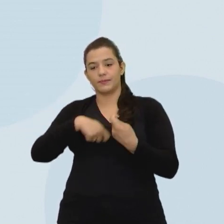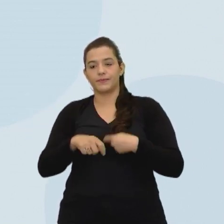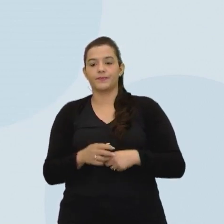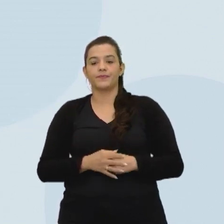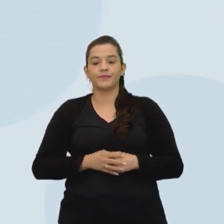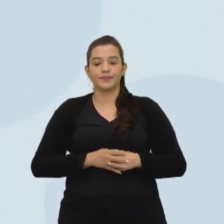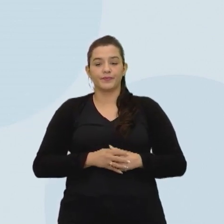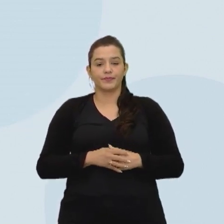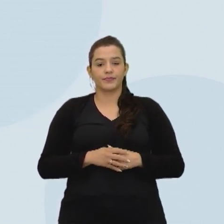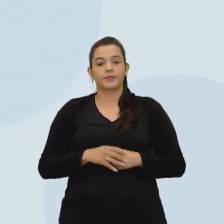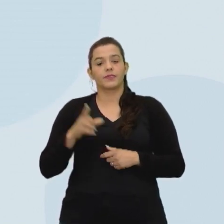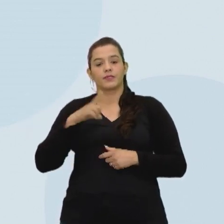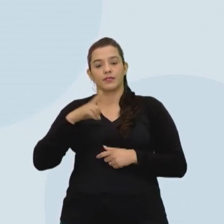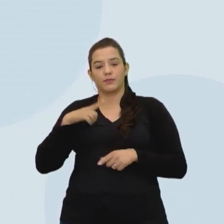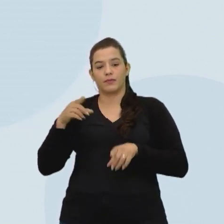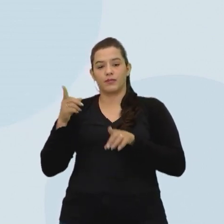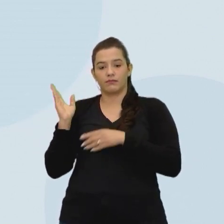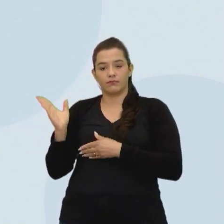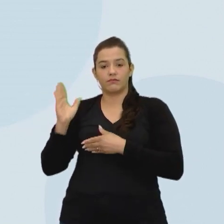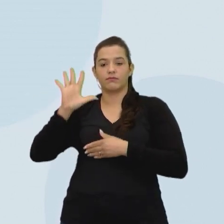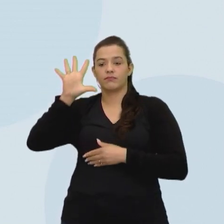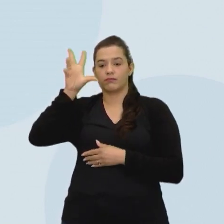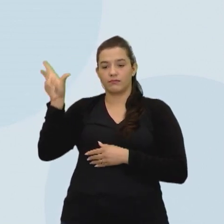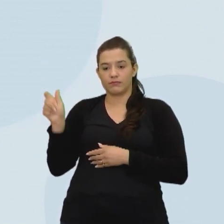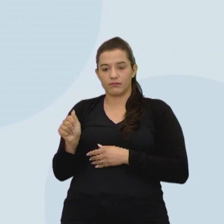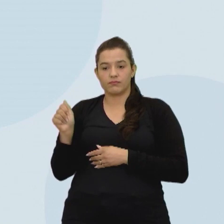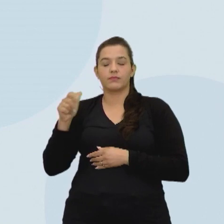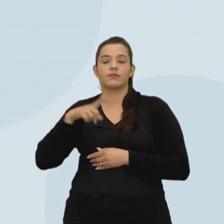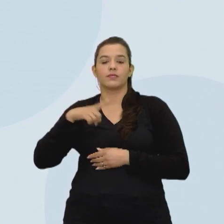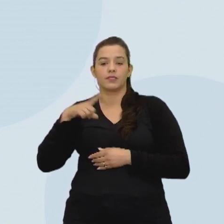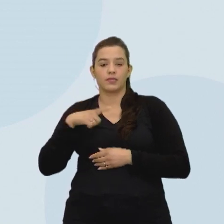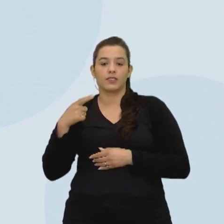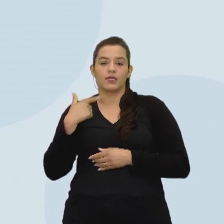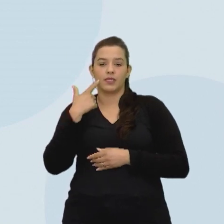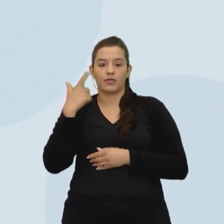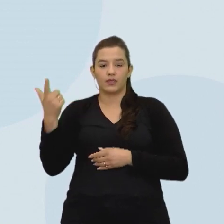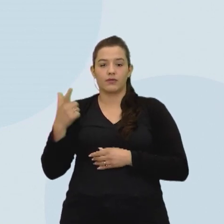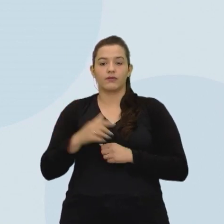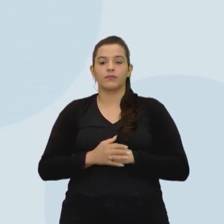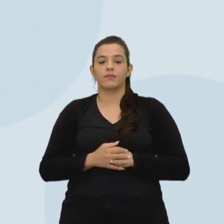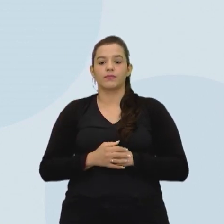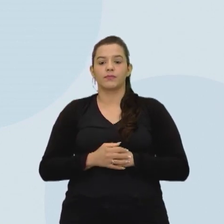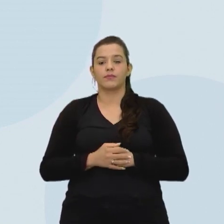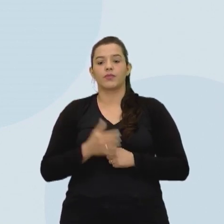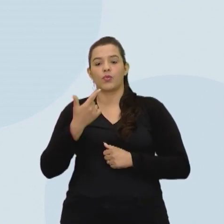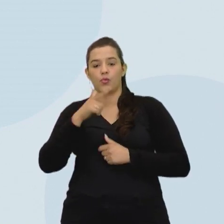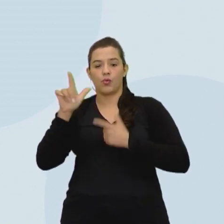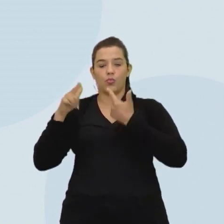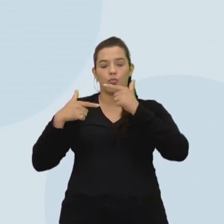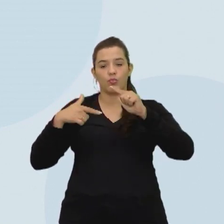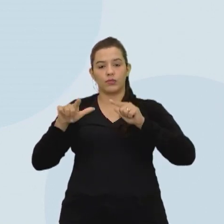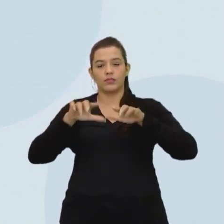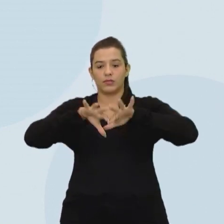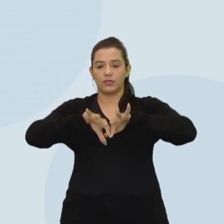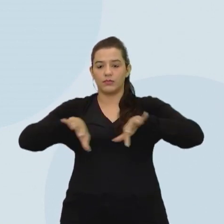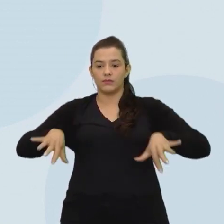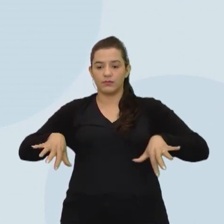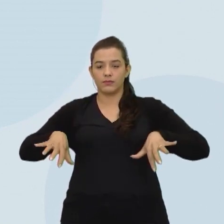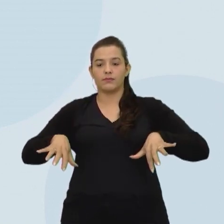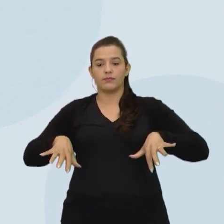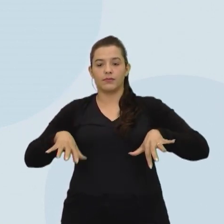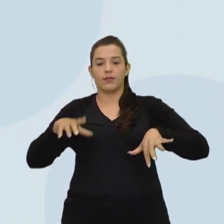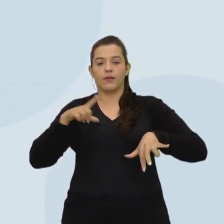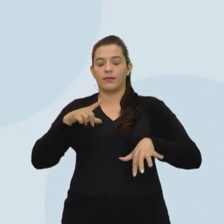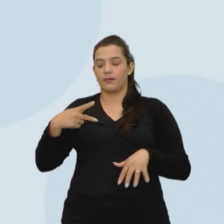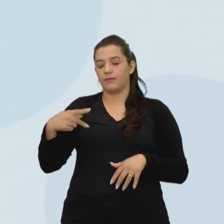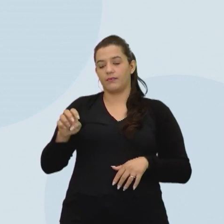África nós temos importantes regiões aí com estreitos, né? Aqui o Estreito de Gibraltar, né? Que tem aí a separação da